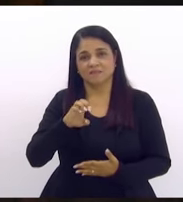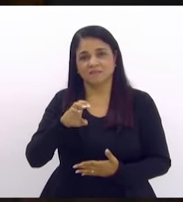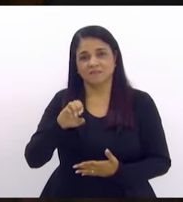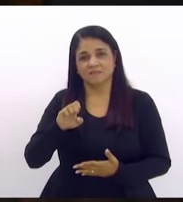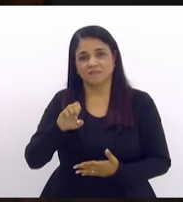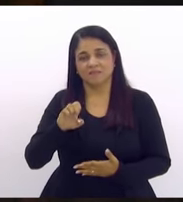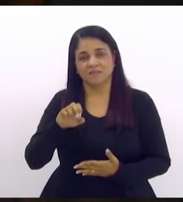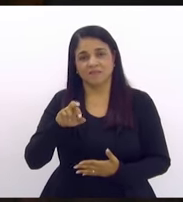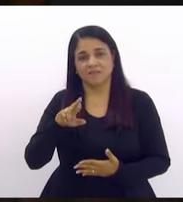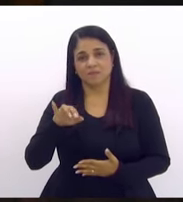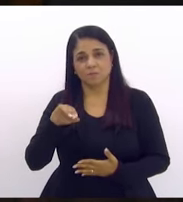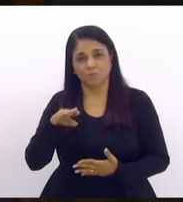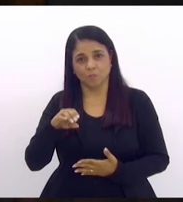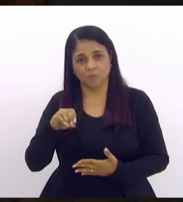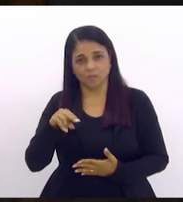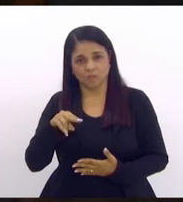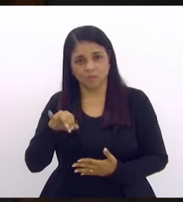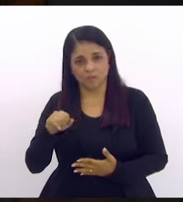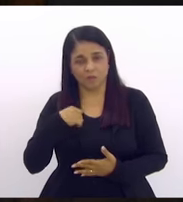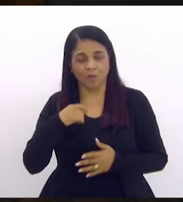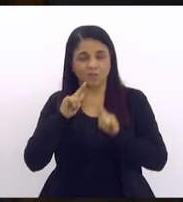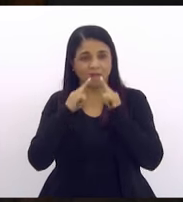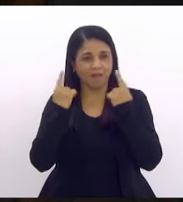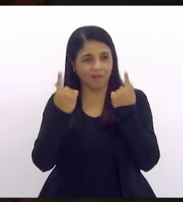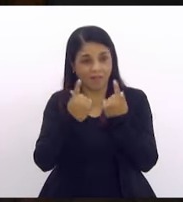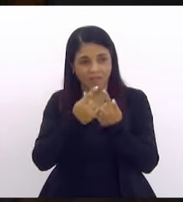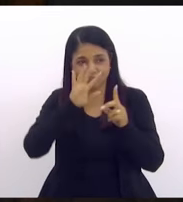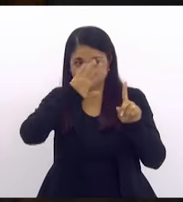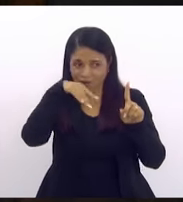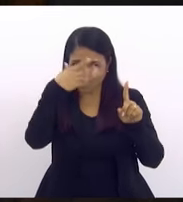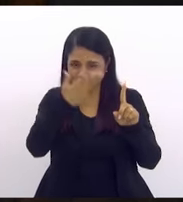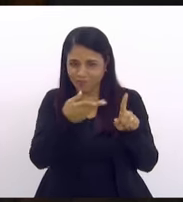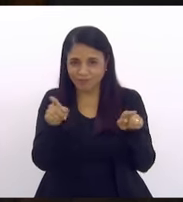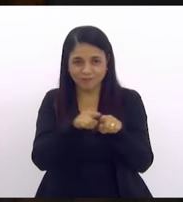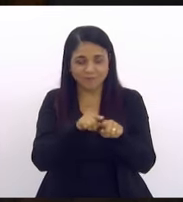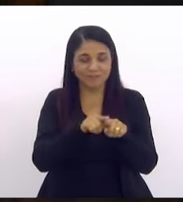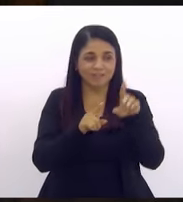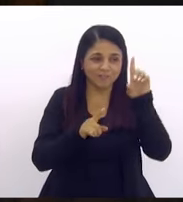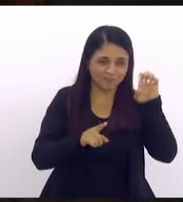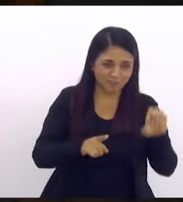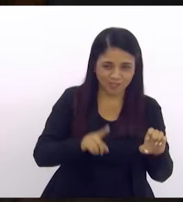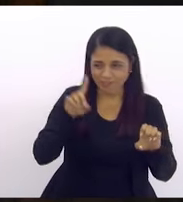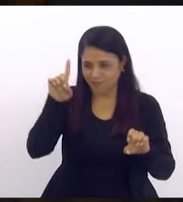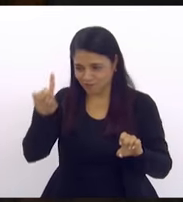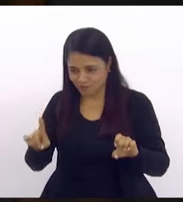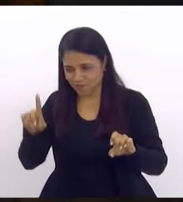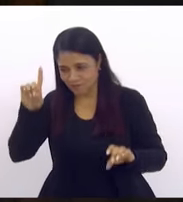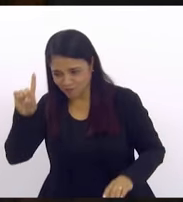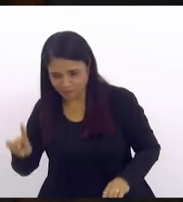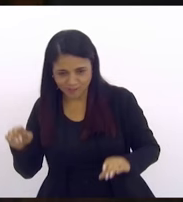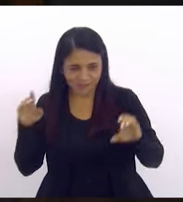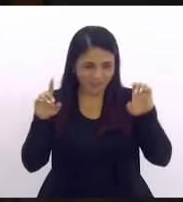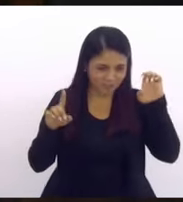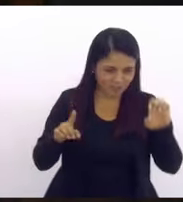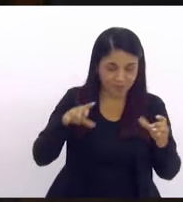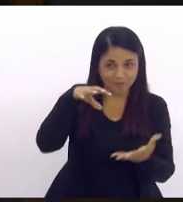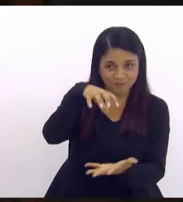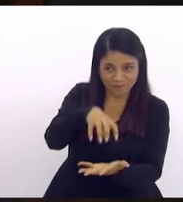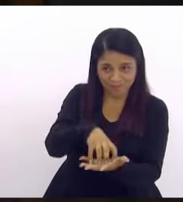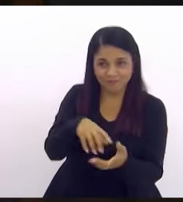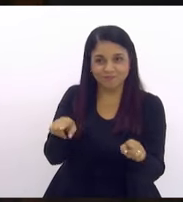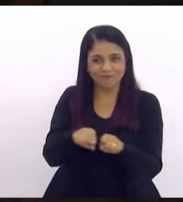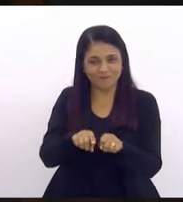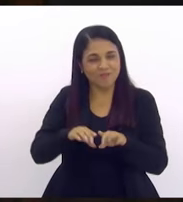sempre que o cerimonial da alerge é elogiado da direita à esquerda à esquerda à direita e do centro e do centro também aqui também tem um